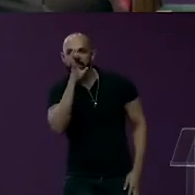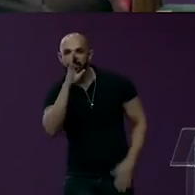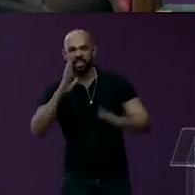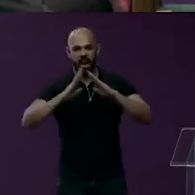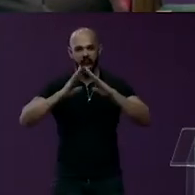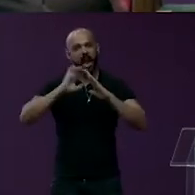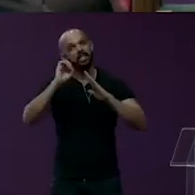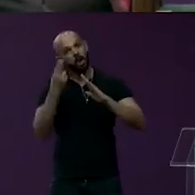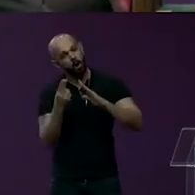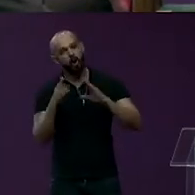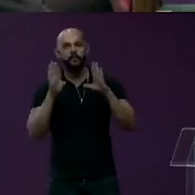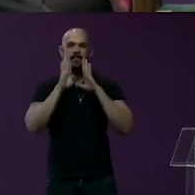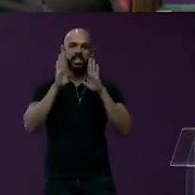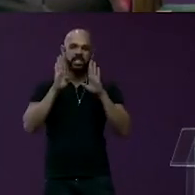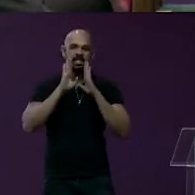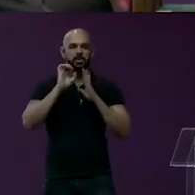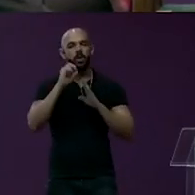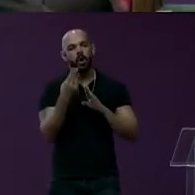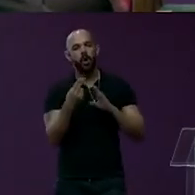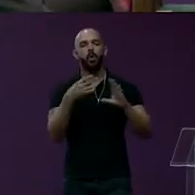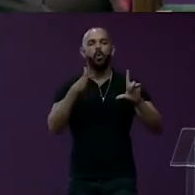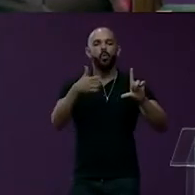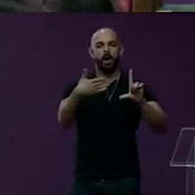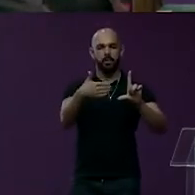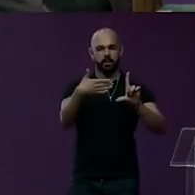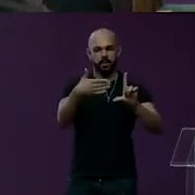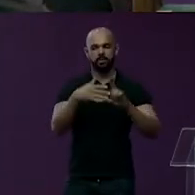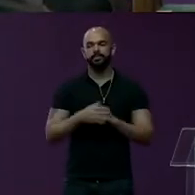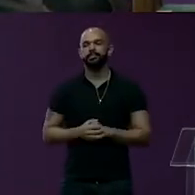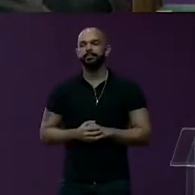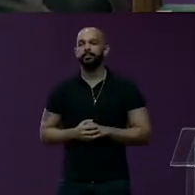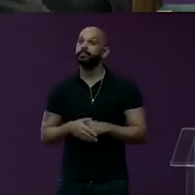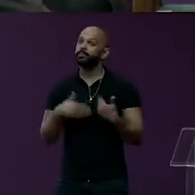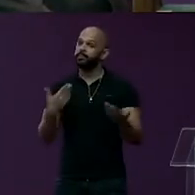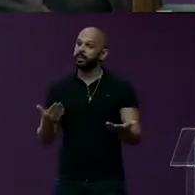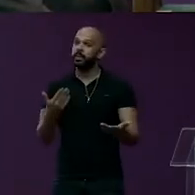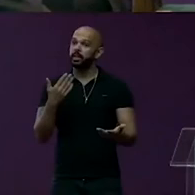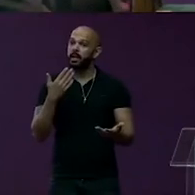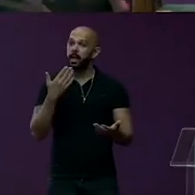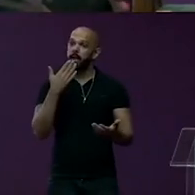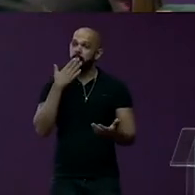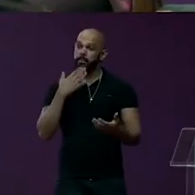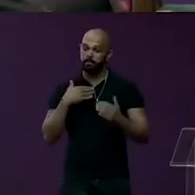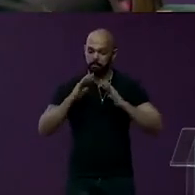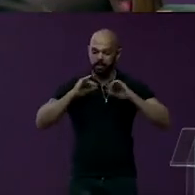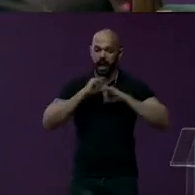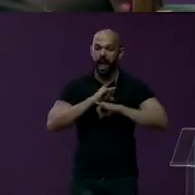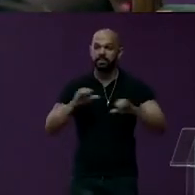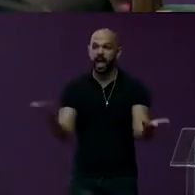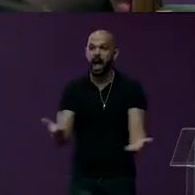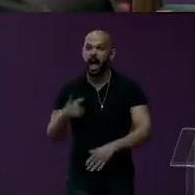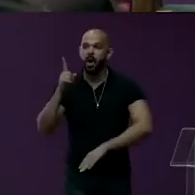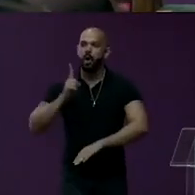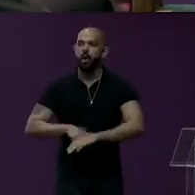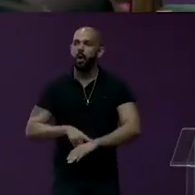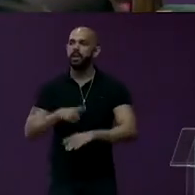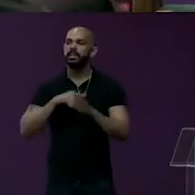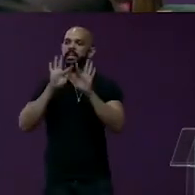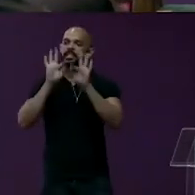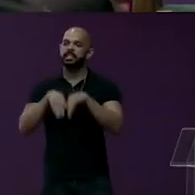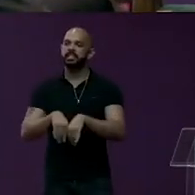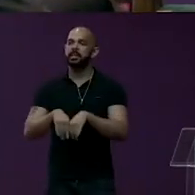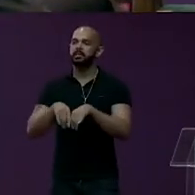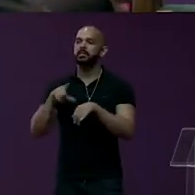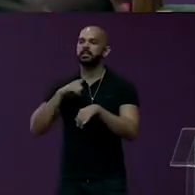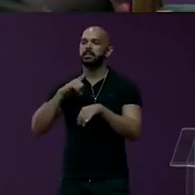em casa, ou pelo Facebook, ou por webconferência. E pediram para avisar, agora a gente tem o encerramento